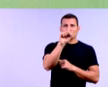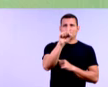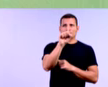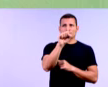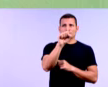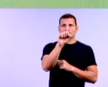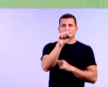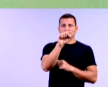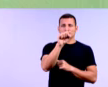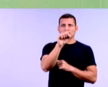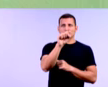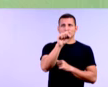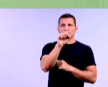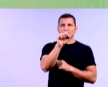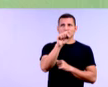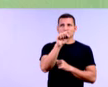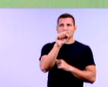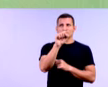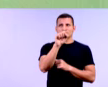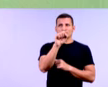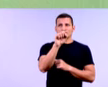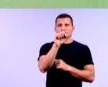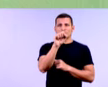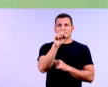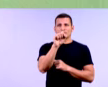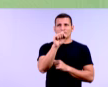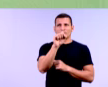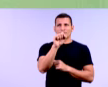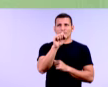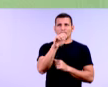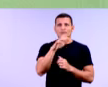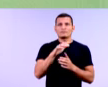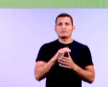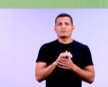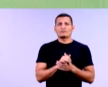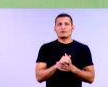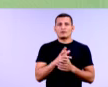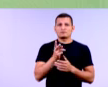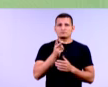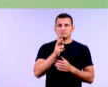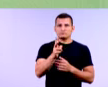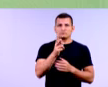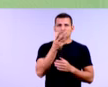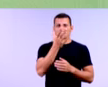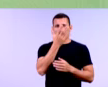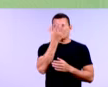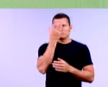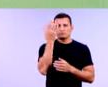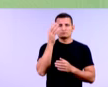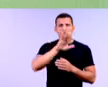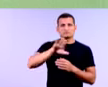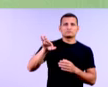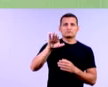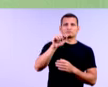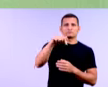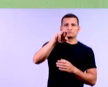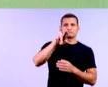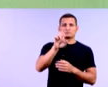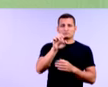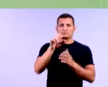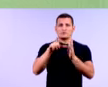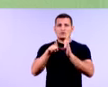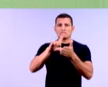Nós tocamos na questão. Então, sempre vocês esquecem esse quezinho e pega o anterior a